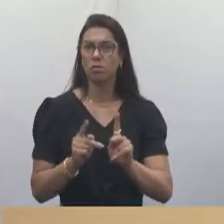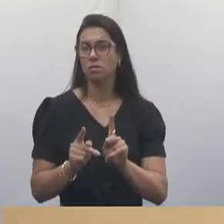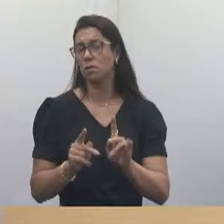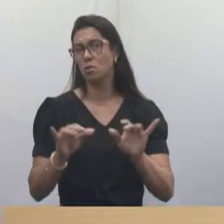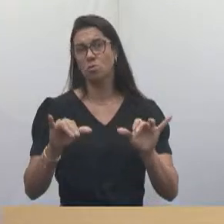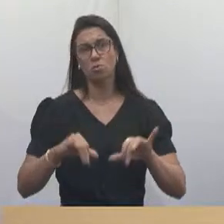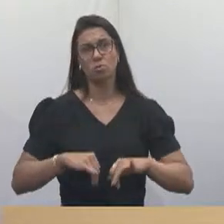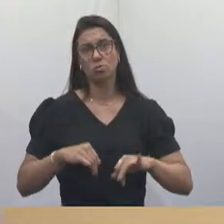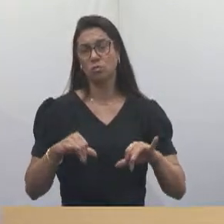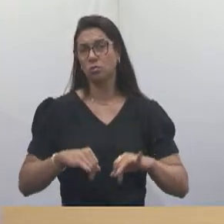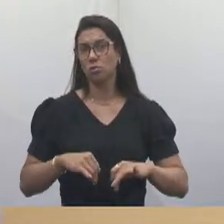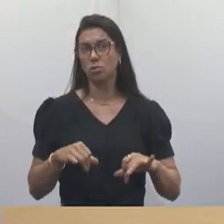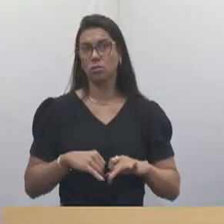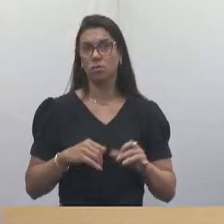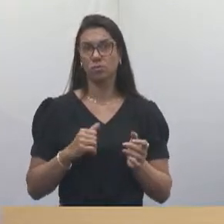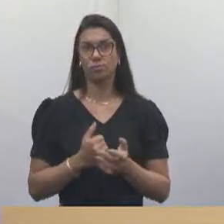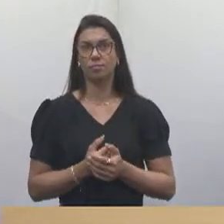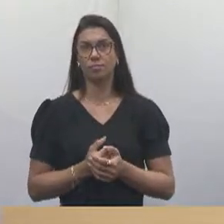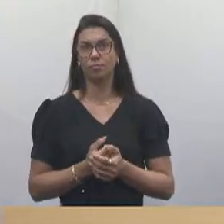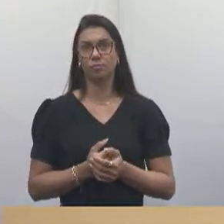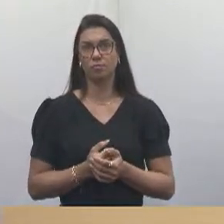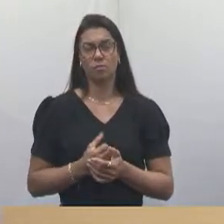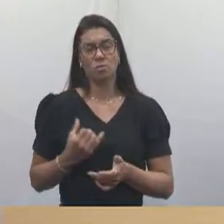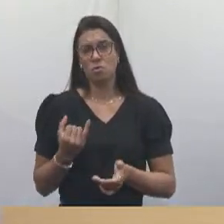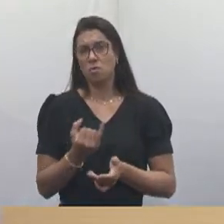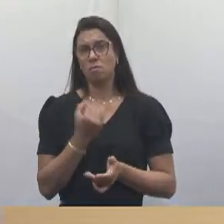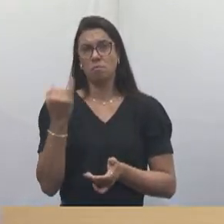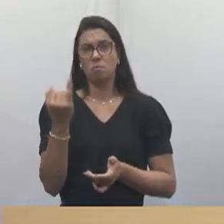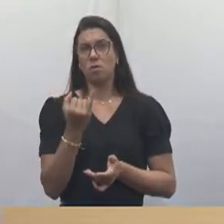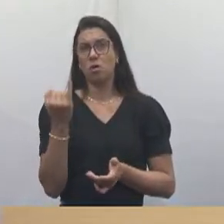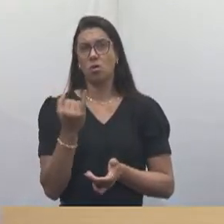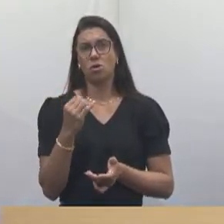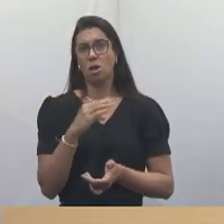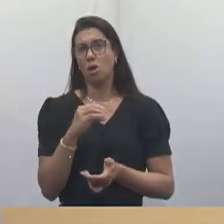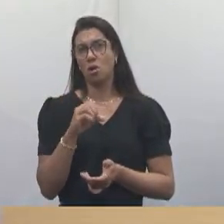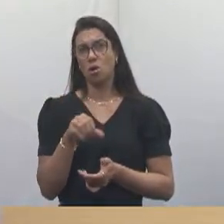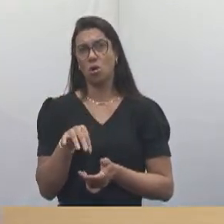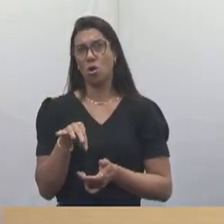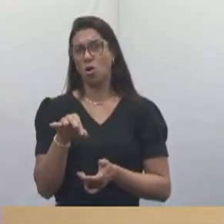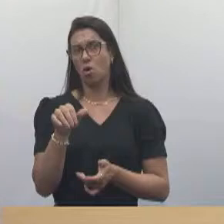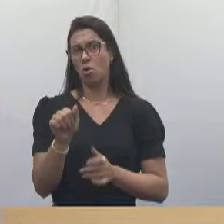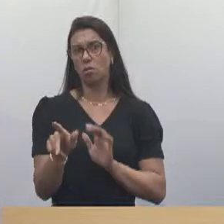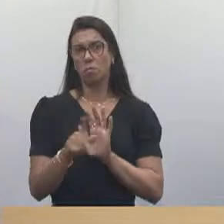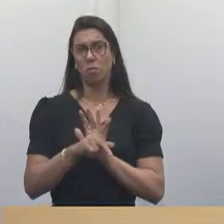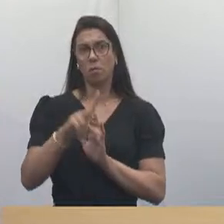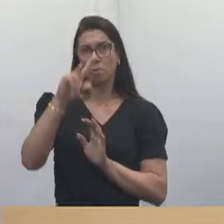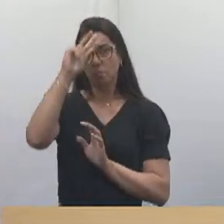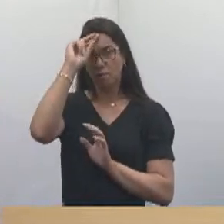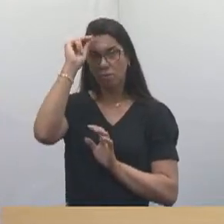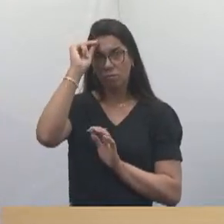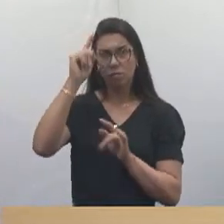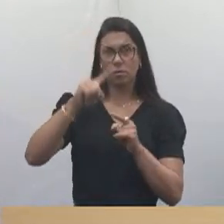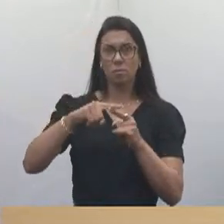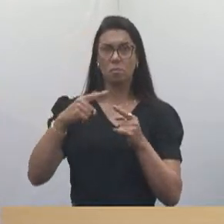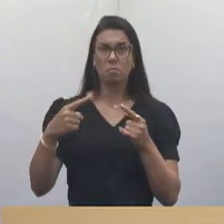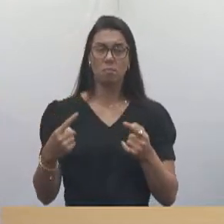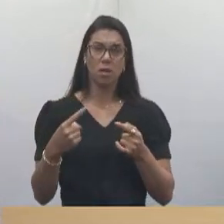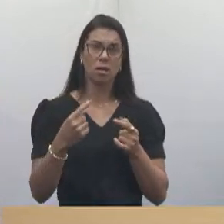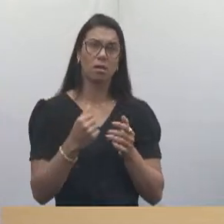na ponta, nós temos aí sempre os mesmos problemas